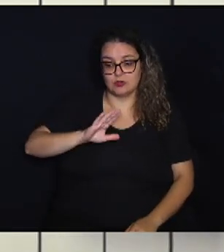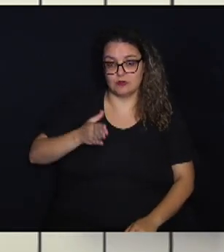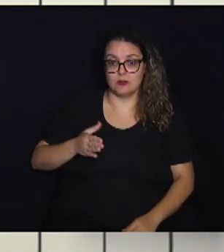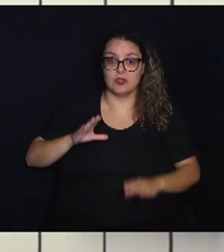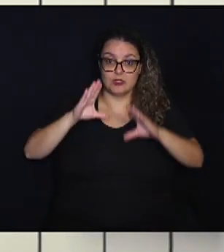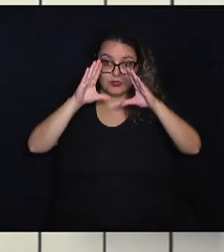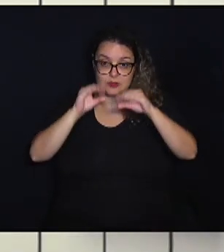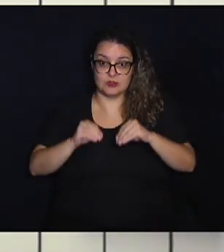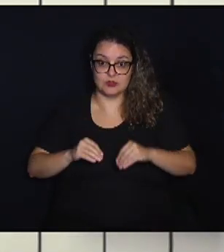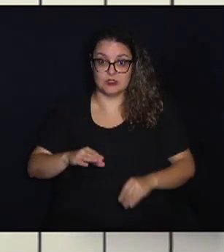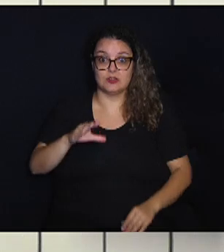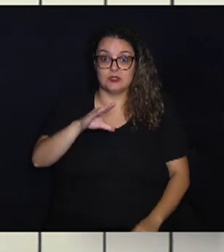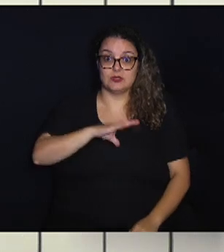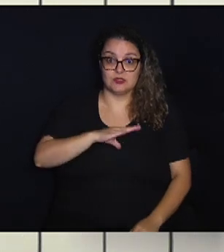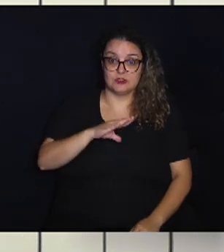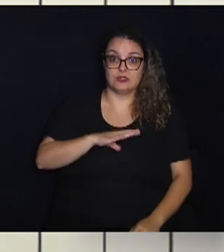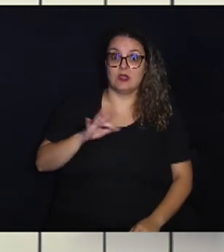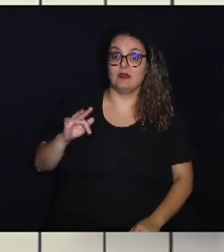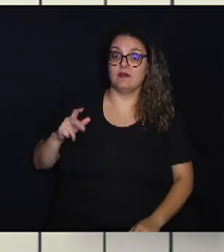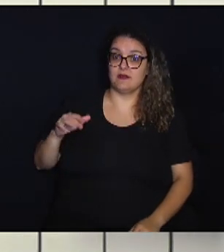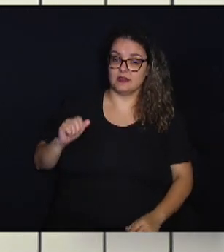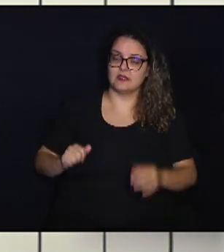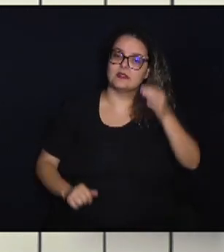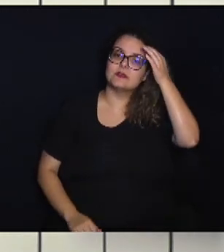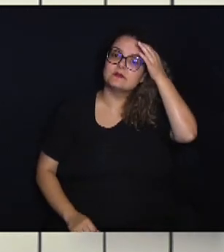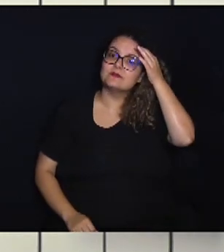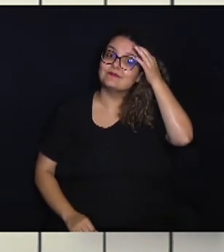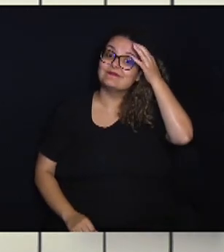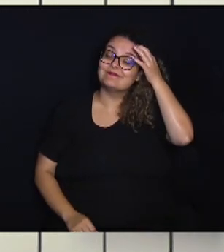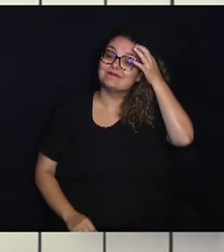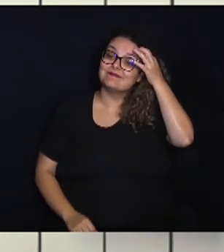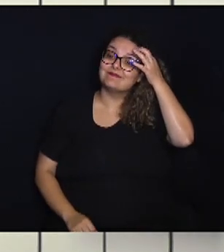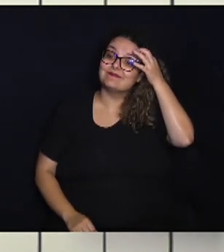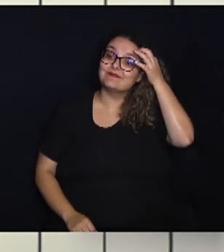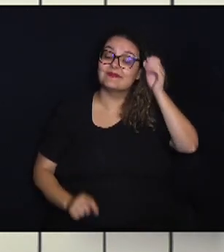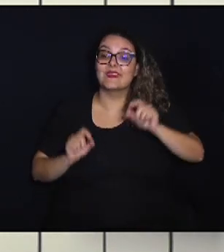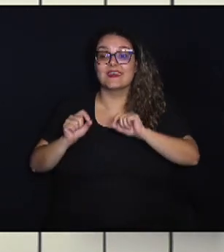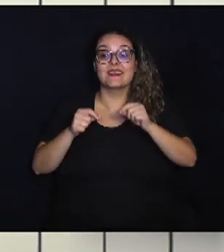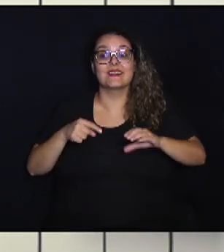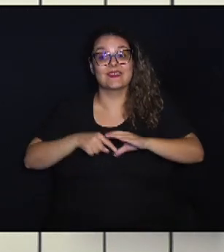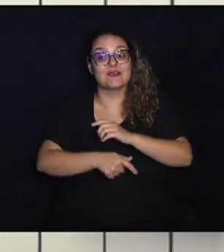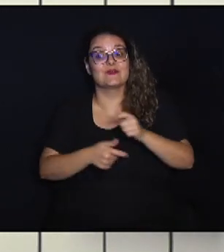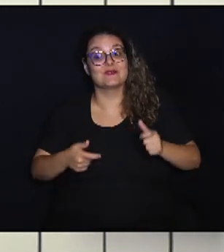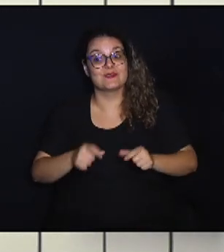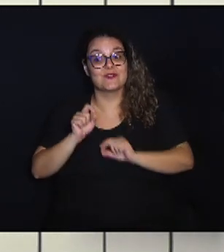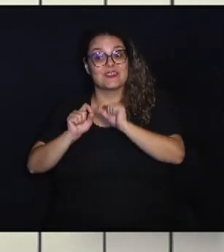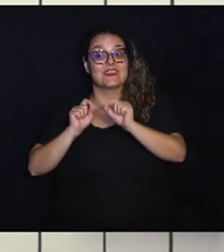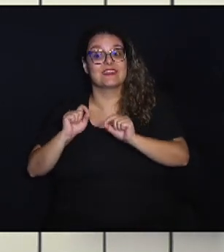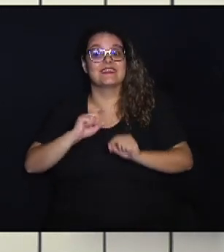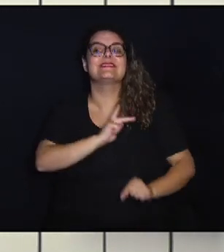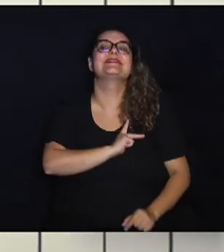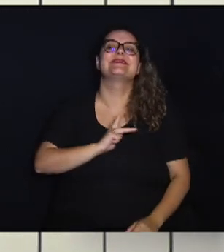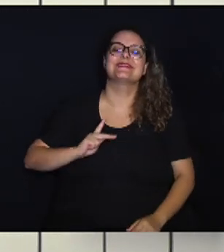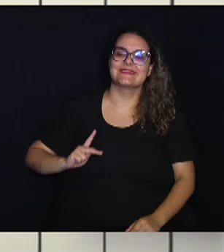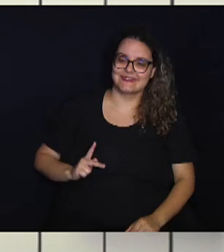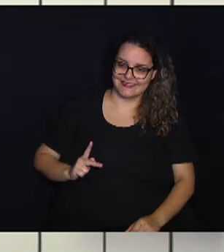noite, na cidade de Franca. Bom, e quem também avançou de fase foi a Ponte Preta. Um pouco mais tarde, no